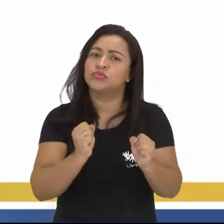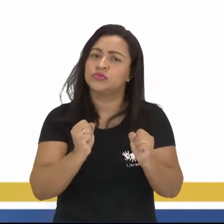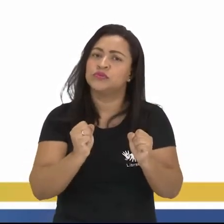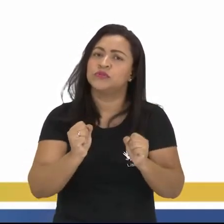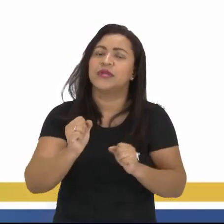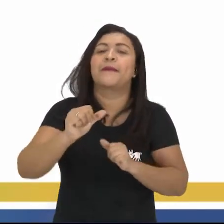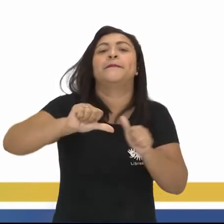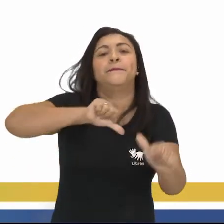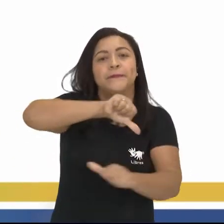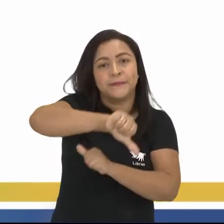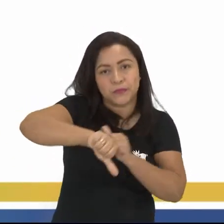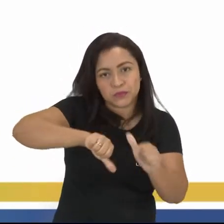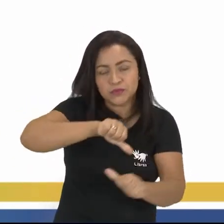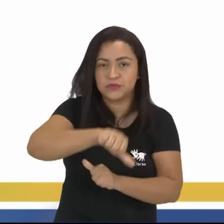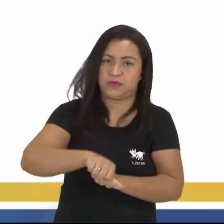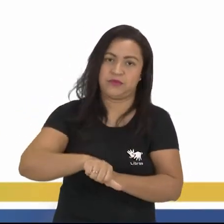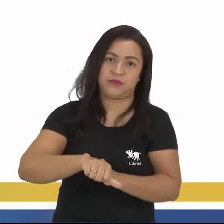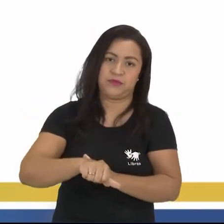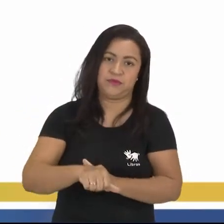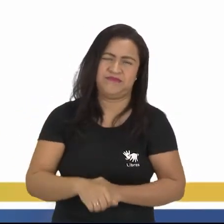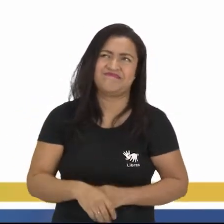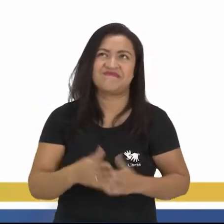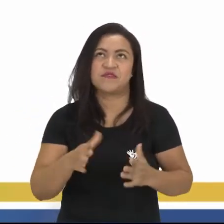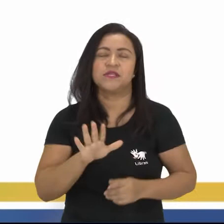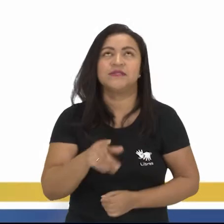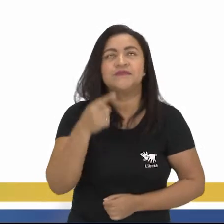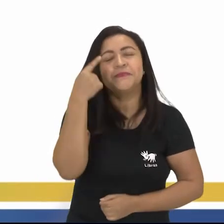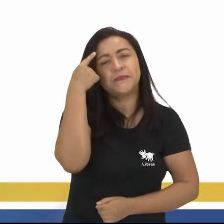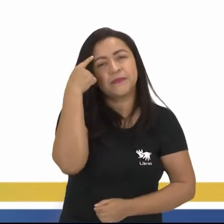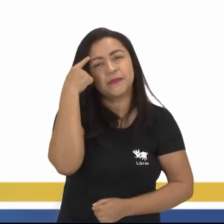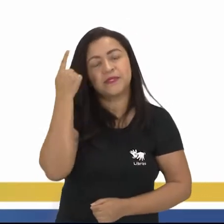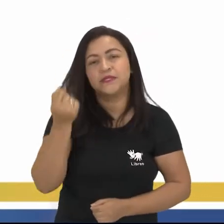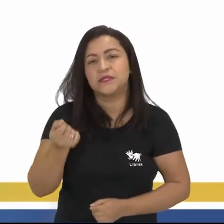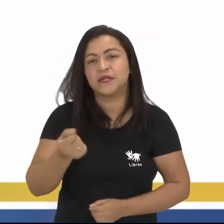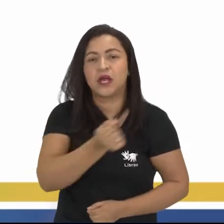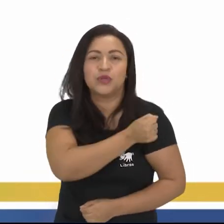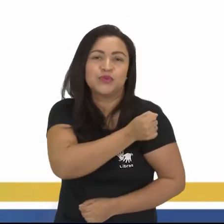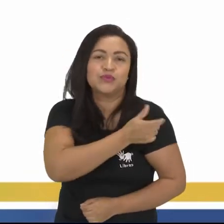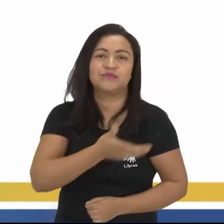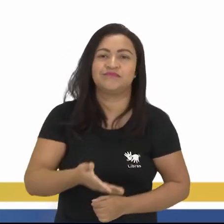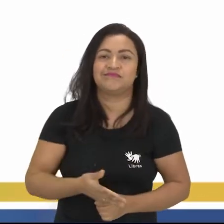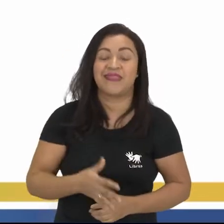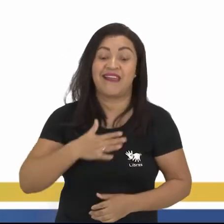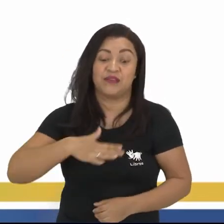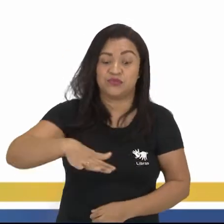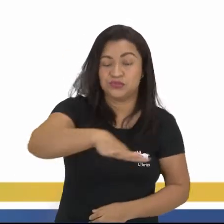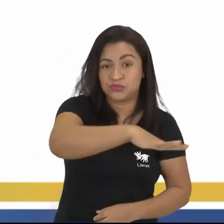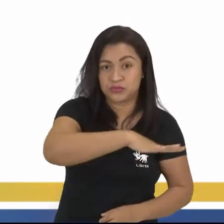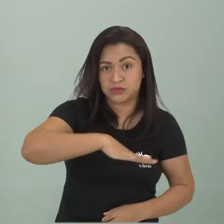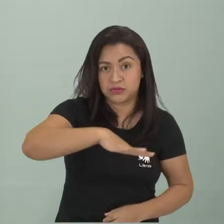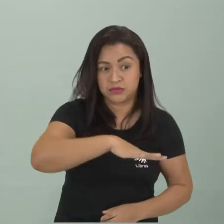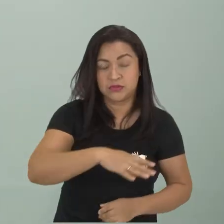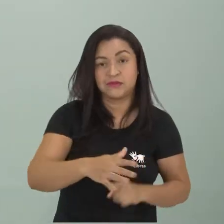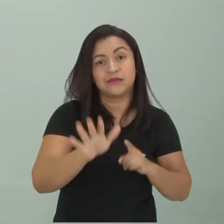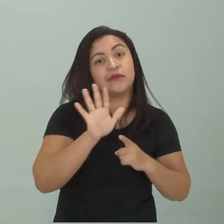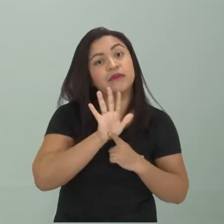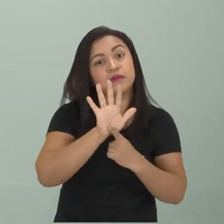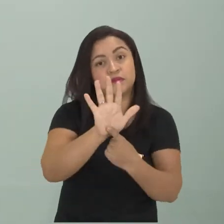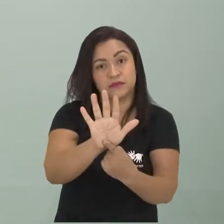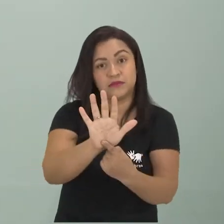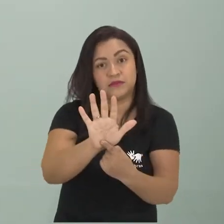pode ser modificado. Então pare para pensar, aluno. A sociedade, ela apresenta as